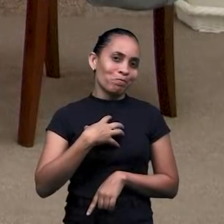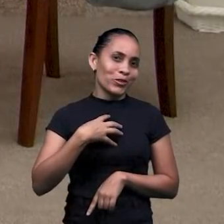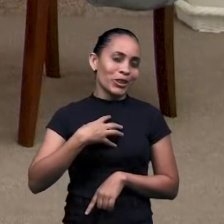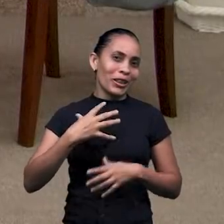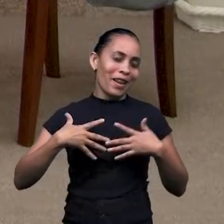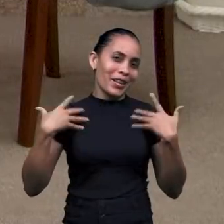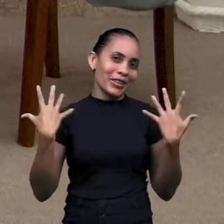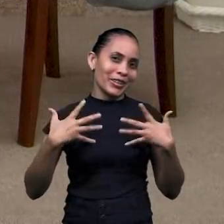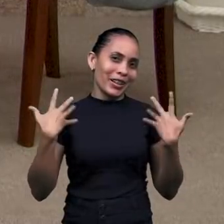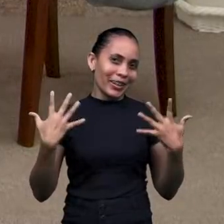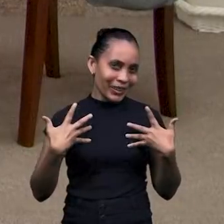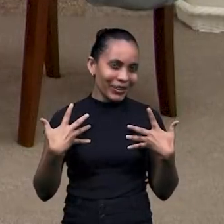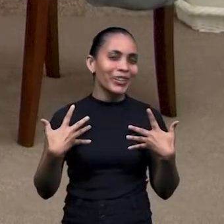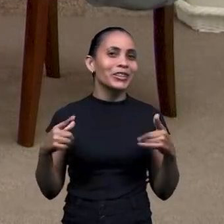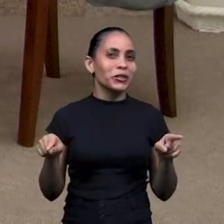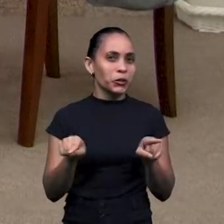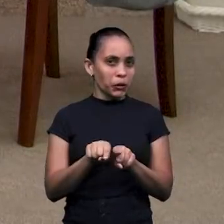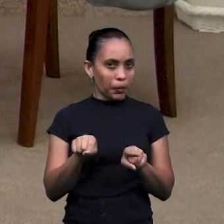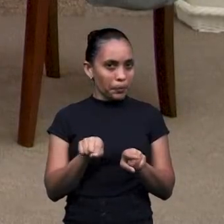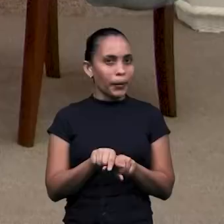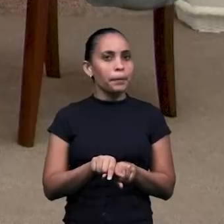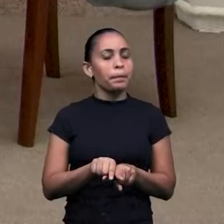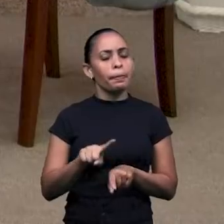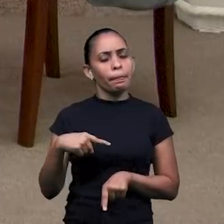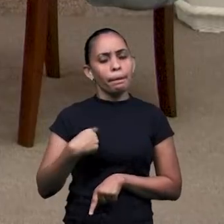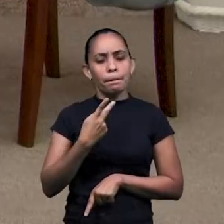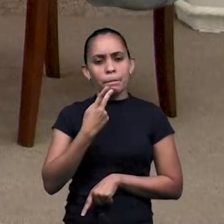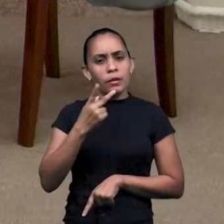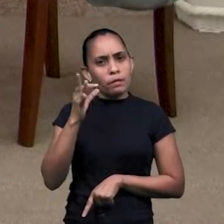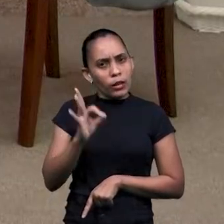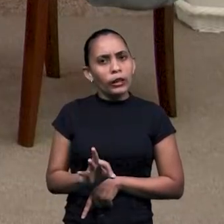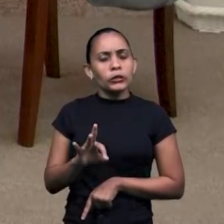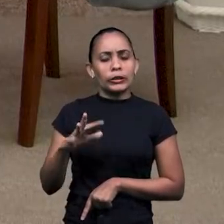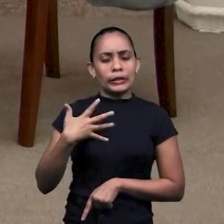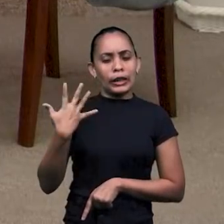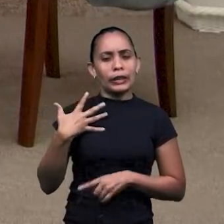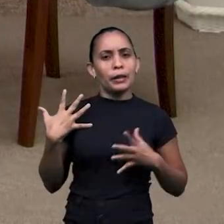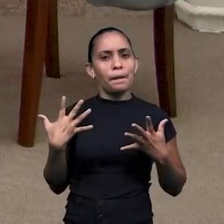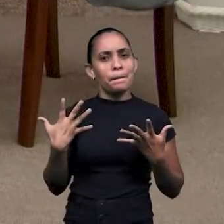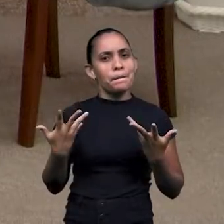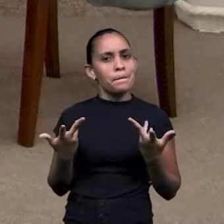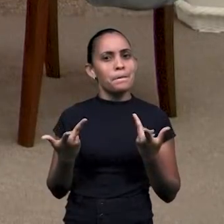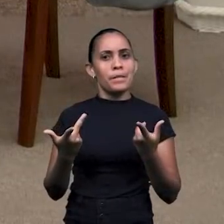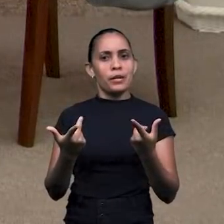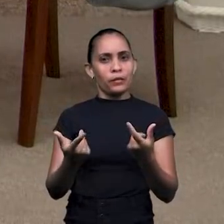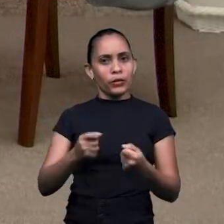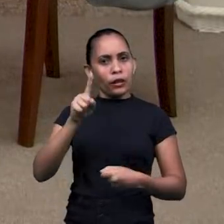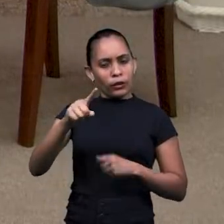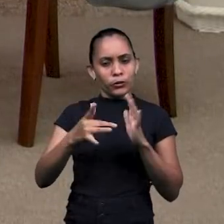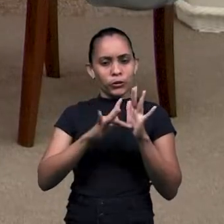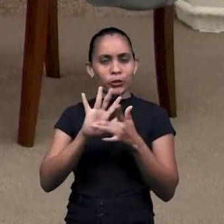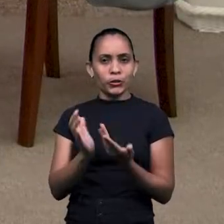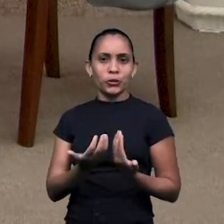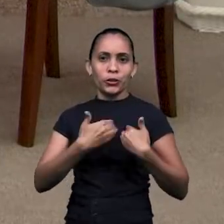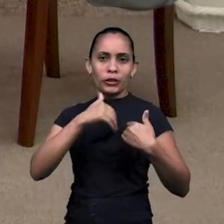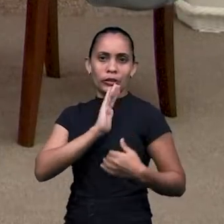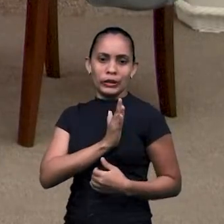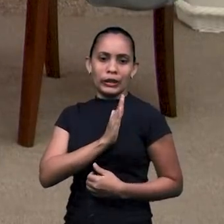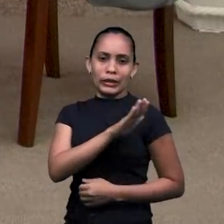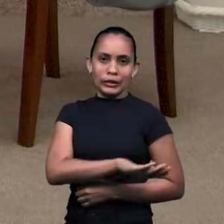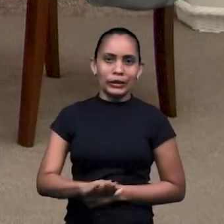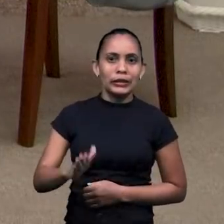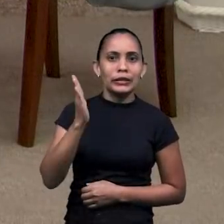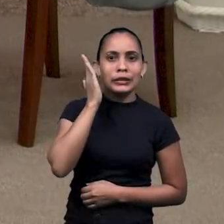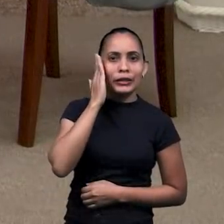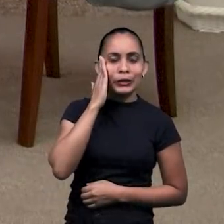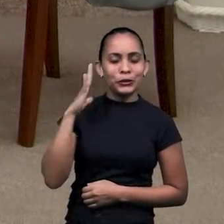essa alegria. Eles podem falar com convicção, porque nós sabemos que a nossa maior alegria é Jesus Cristo nos nossos corações e essas crianças têm vivido essa